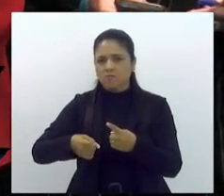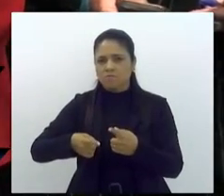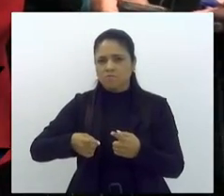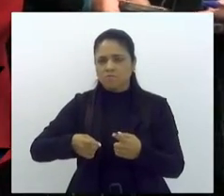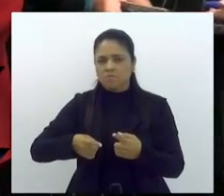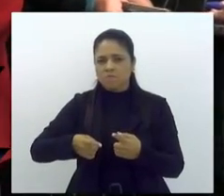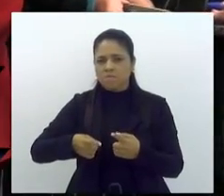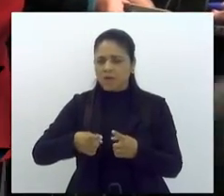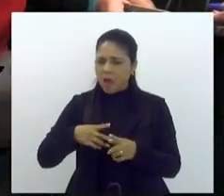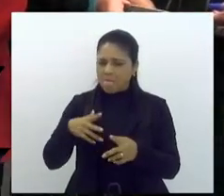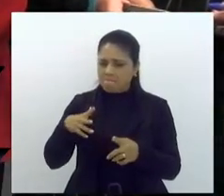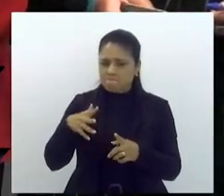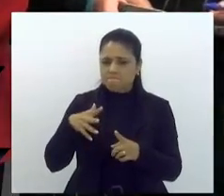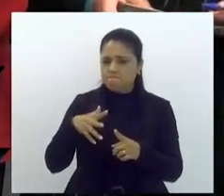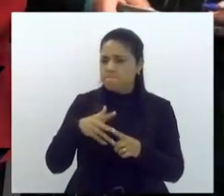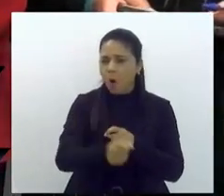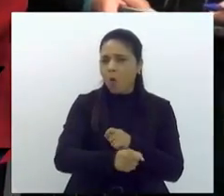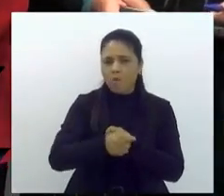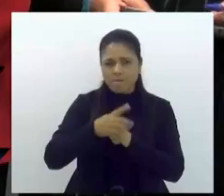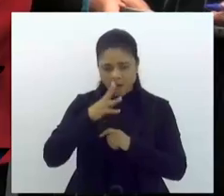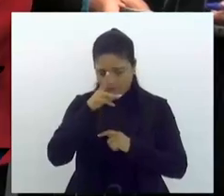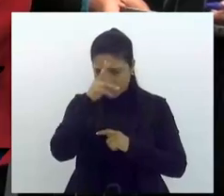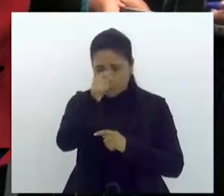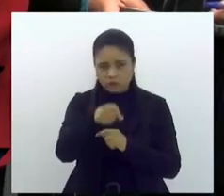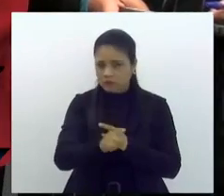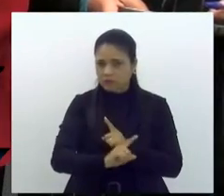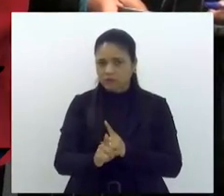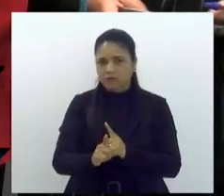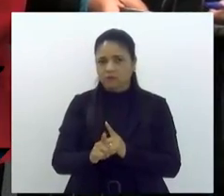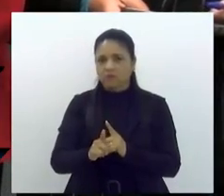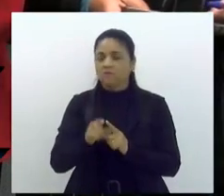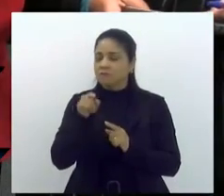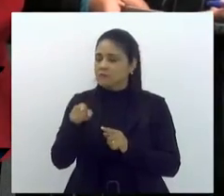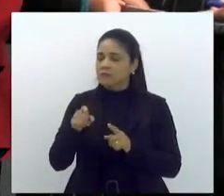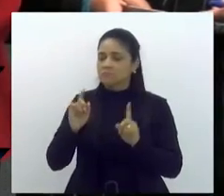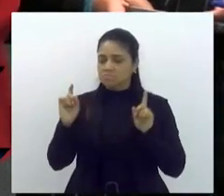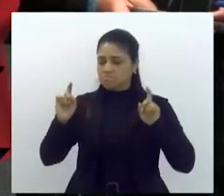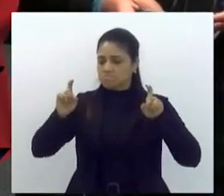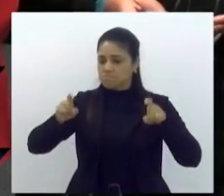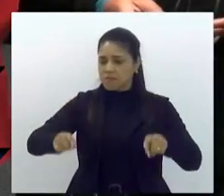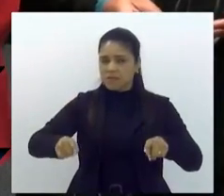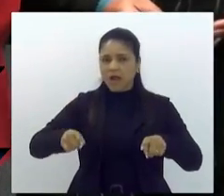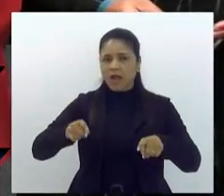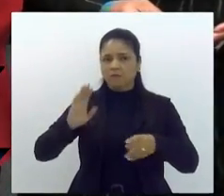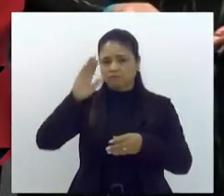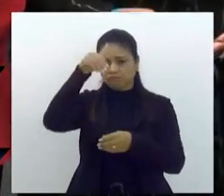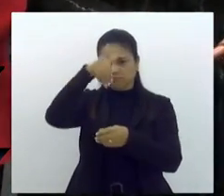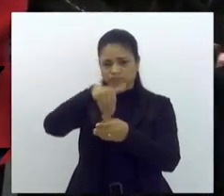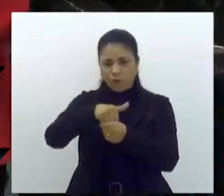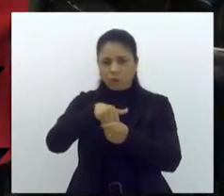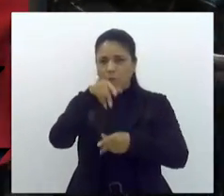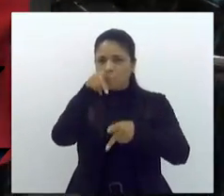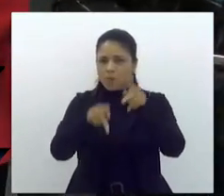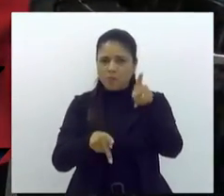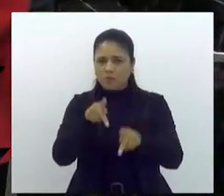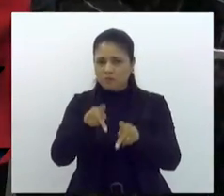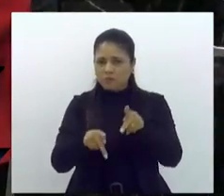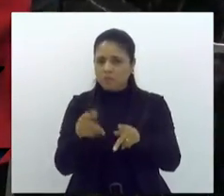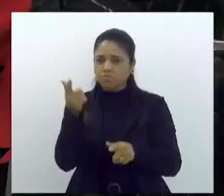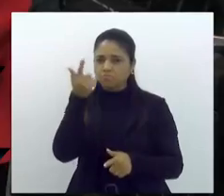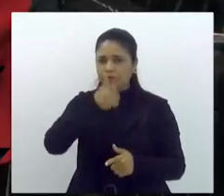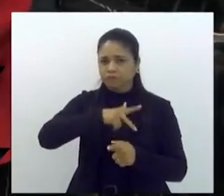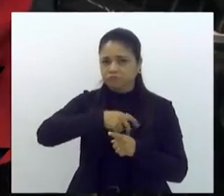pela truculência vossa excelência tem um mandato popular dado pelo povo Cada centímetro